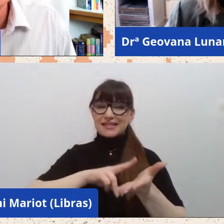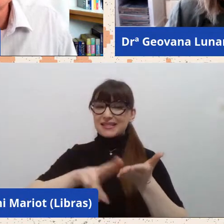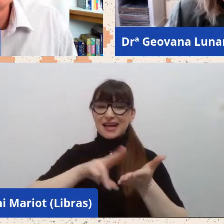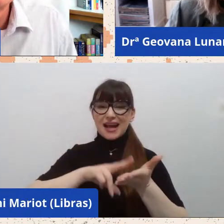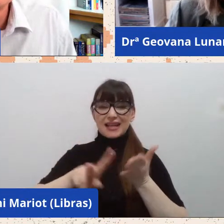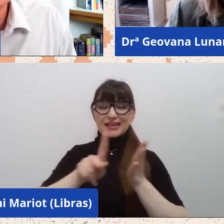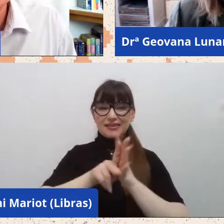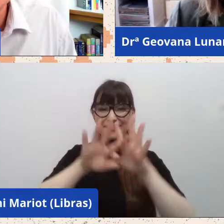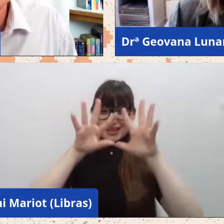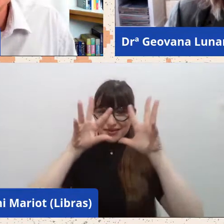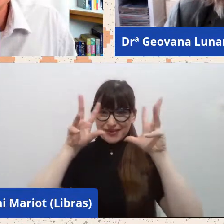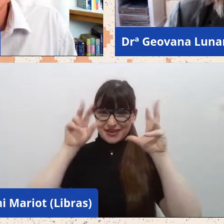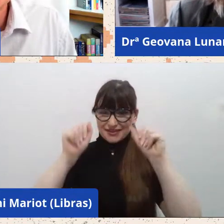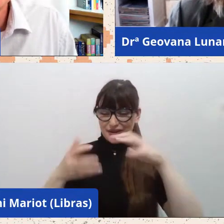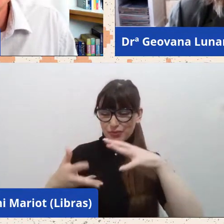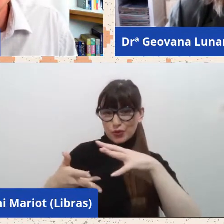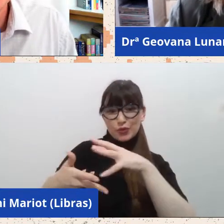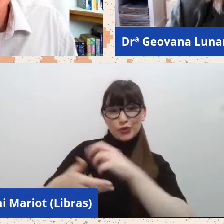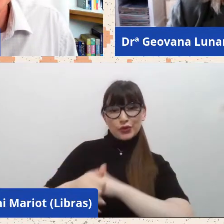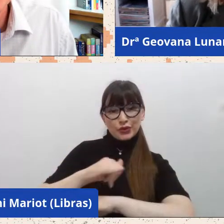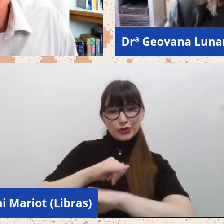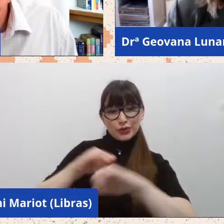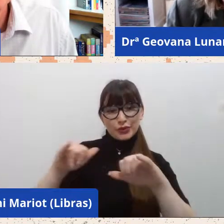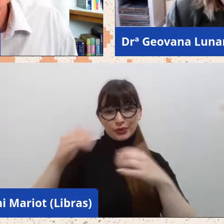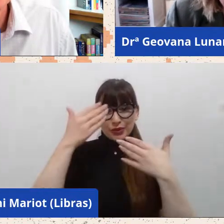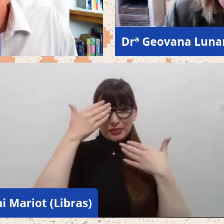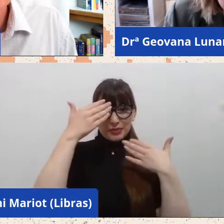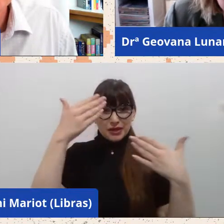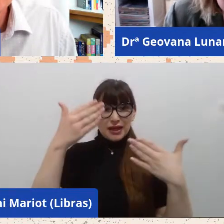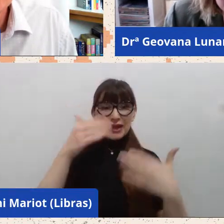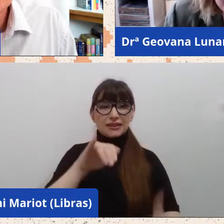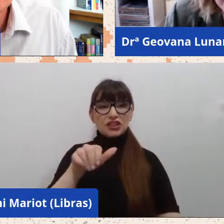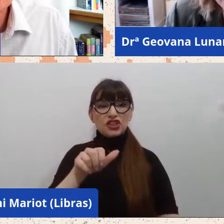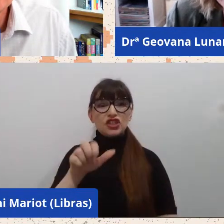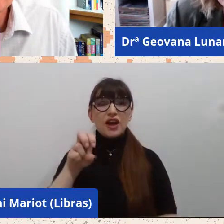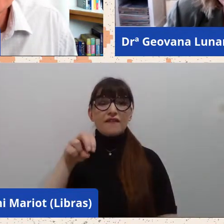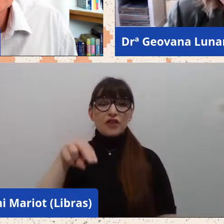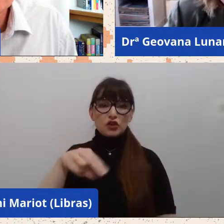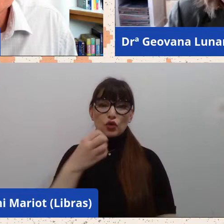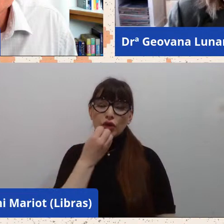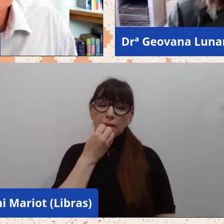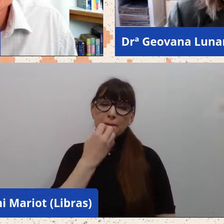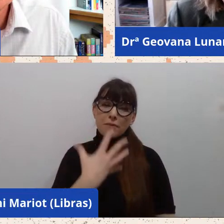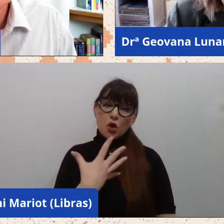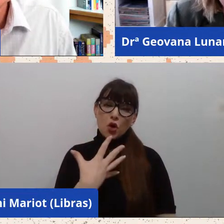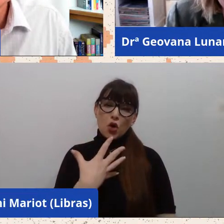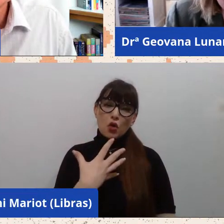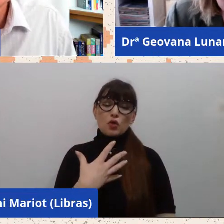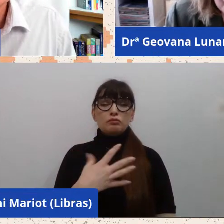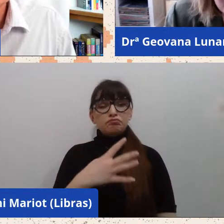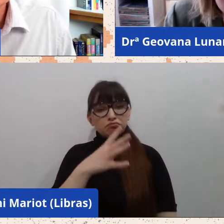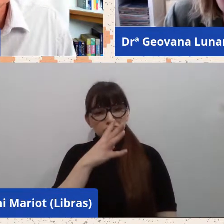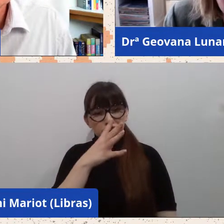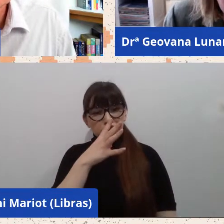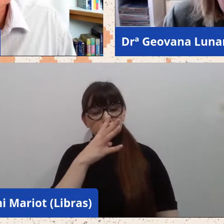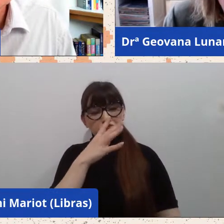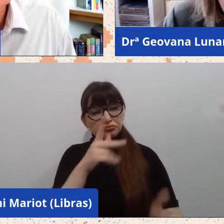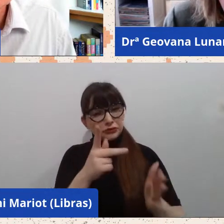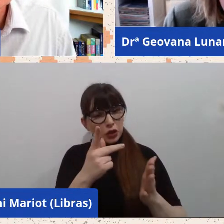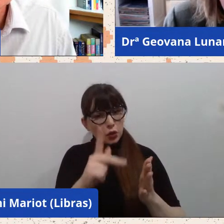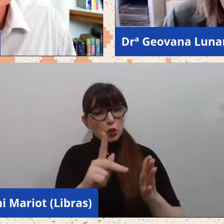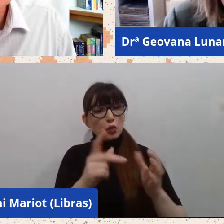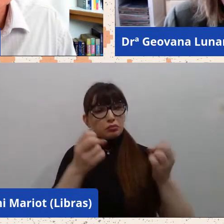mundo. É verdade. Muito obrigada, Jefferson. Prazer imenso te ouvir, sempre tão lúcido